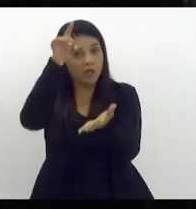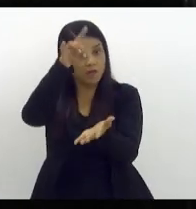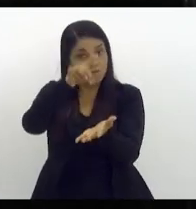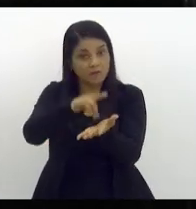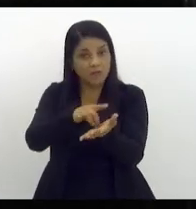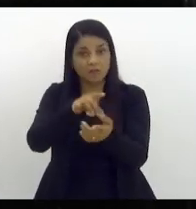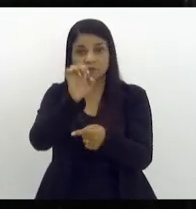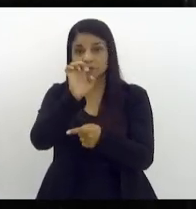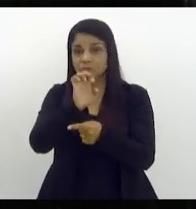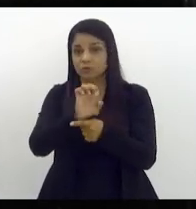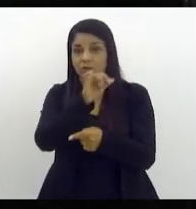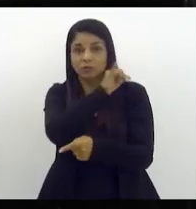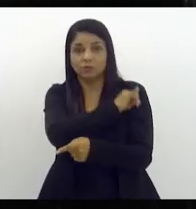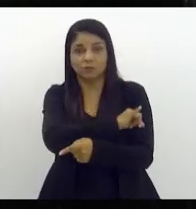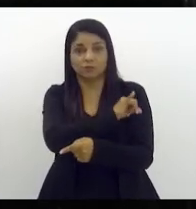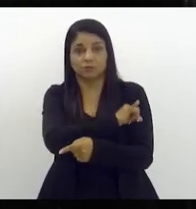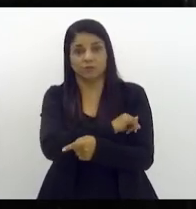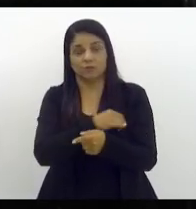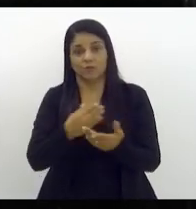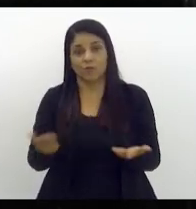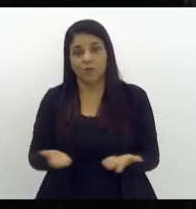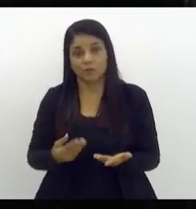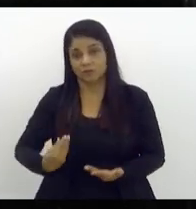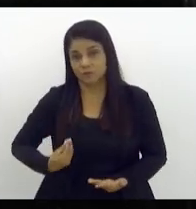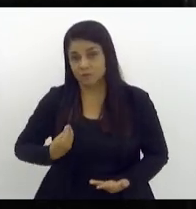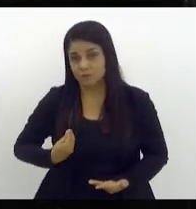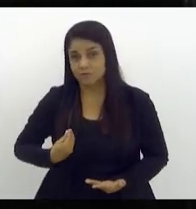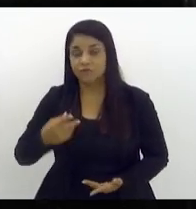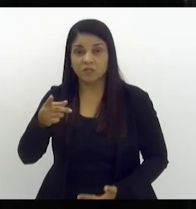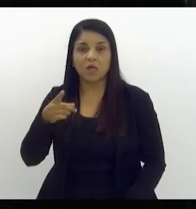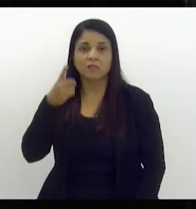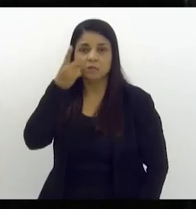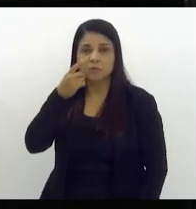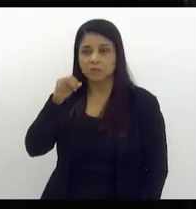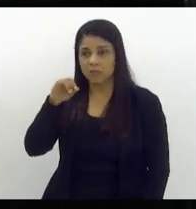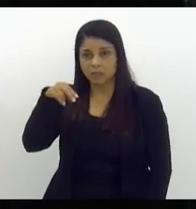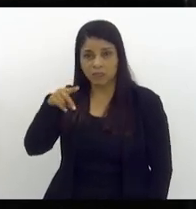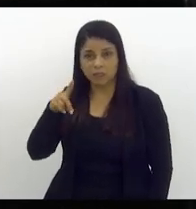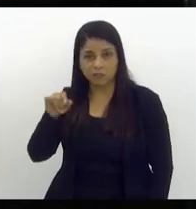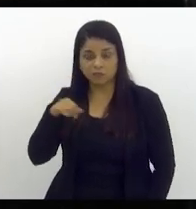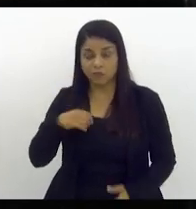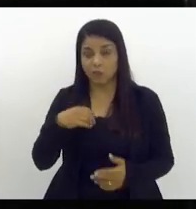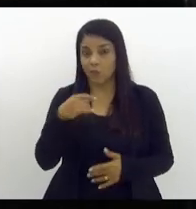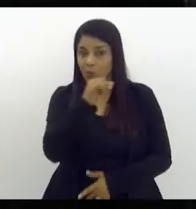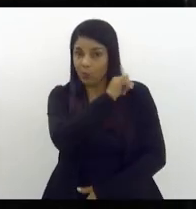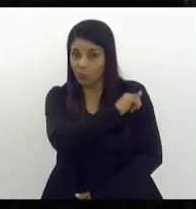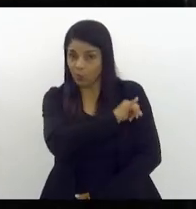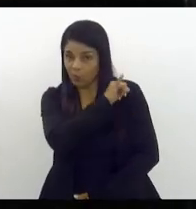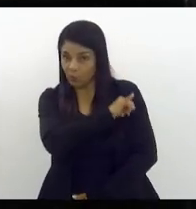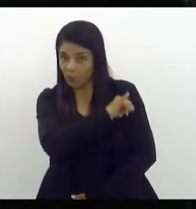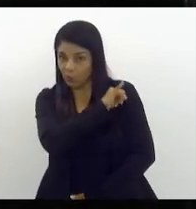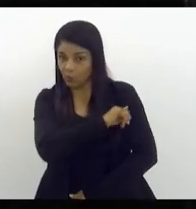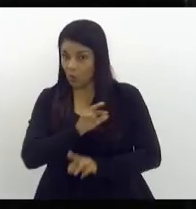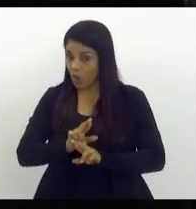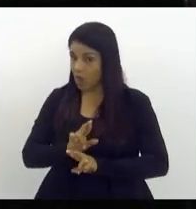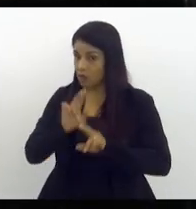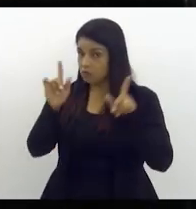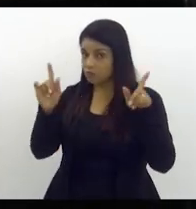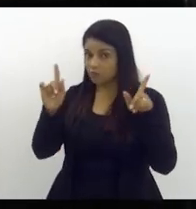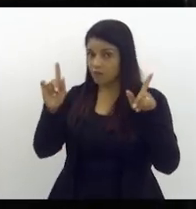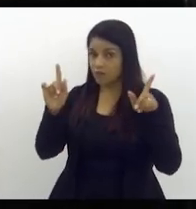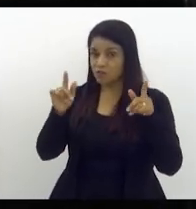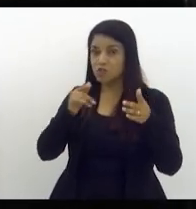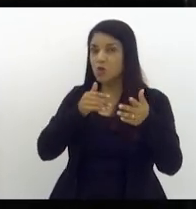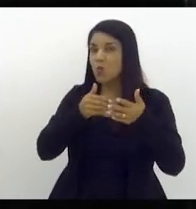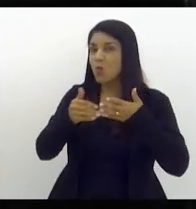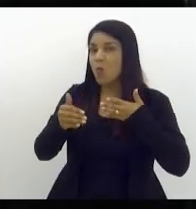vivemos no Estado do Rio de Janeiro. Muito bem colocado pela deputada Índia, o Rio de Janeiro é diferente de